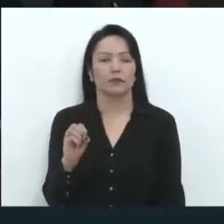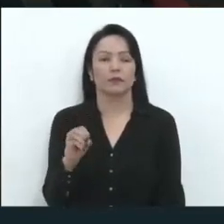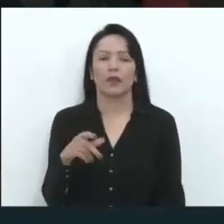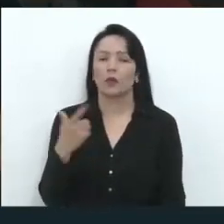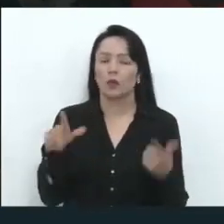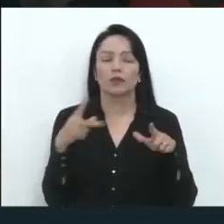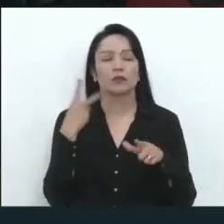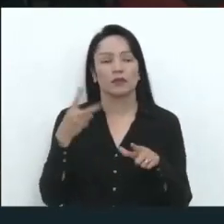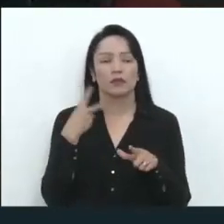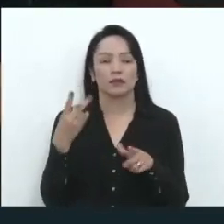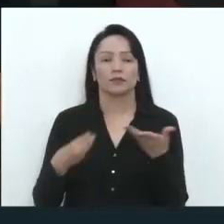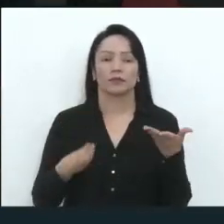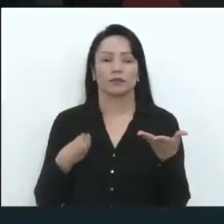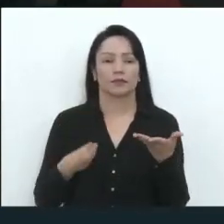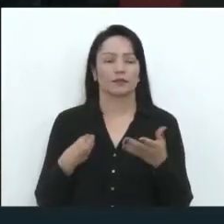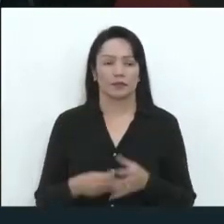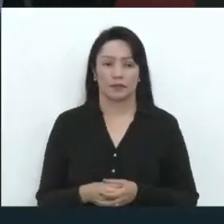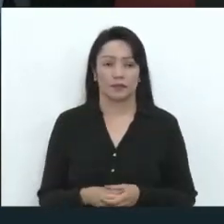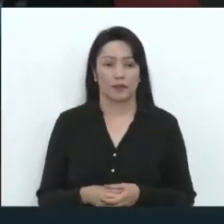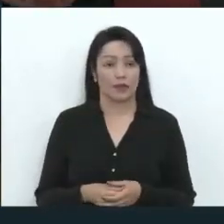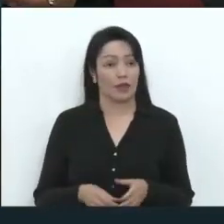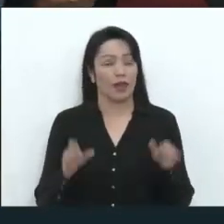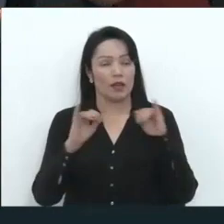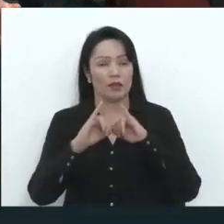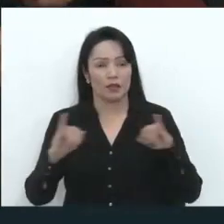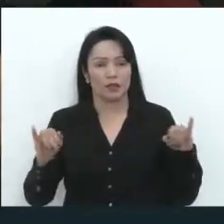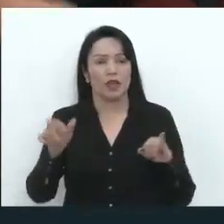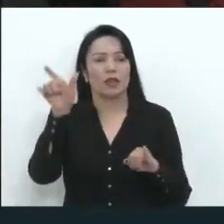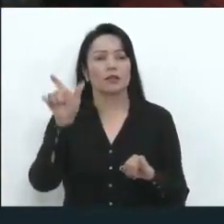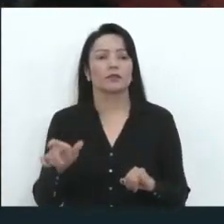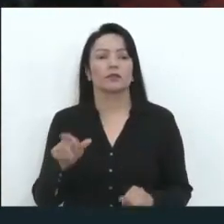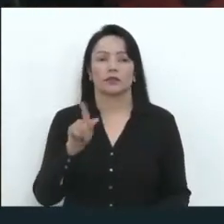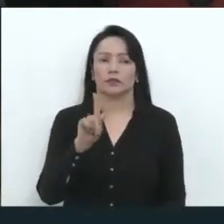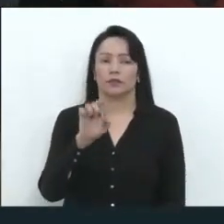encontram, e fazer menção do nobre vereador Geraldo